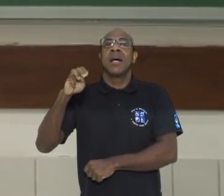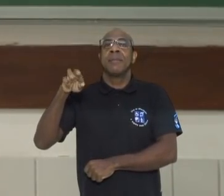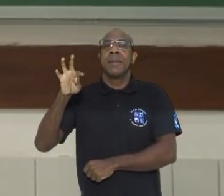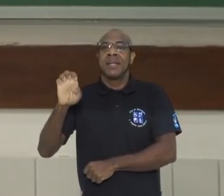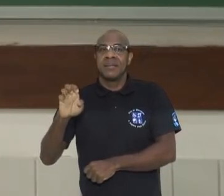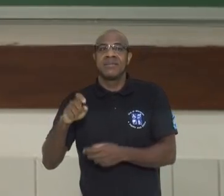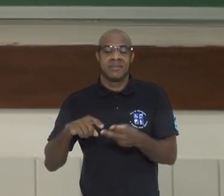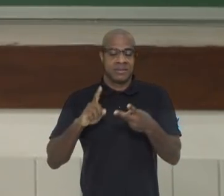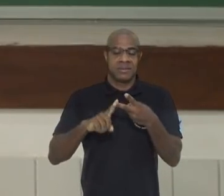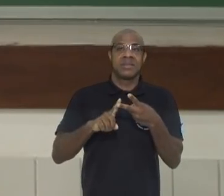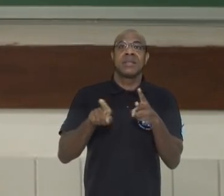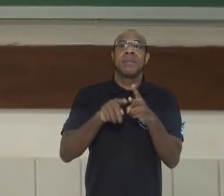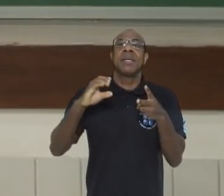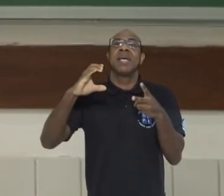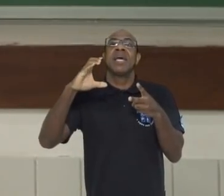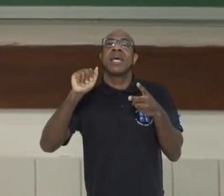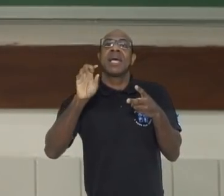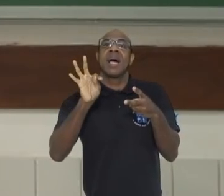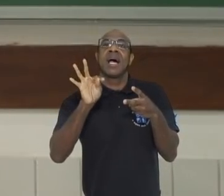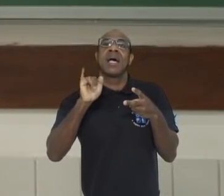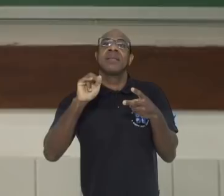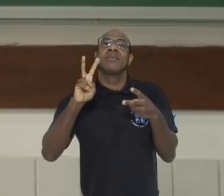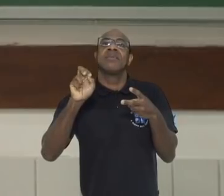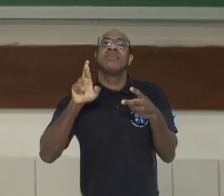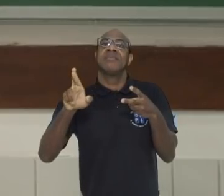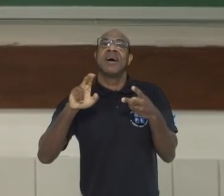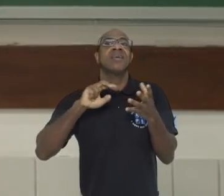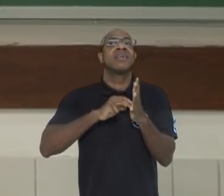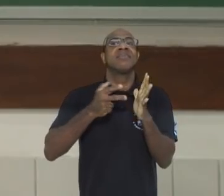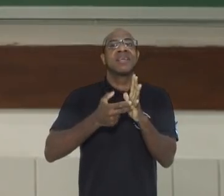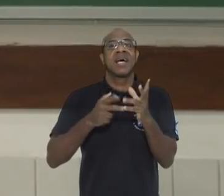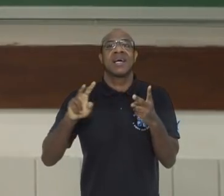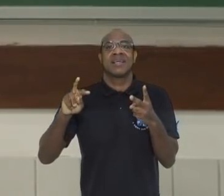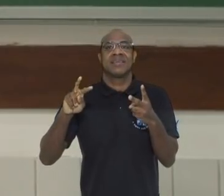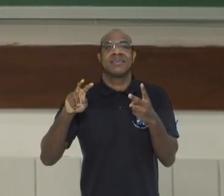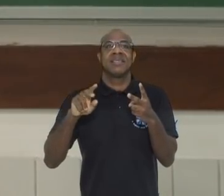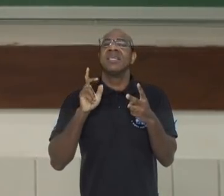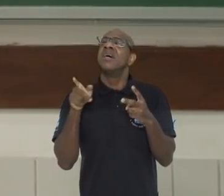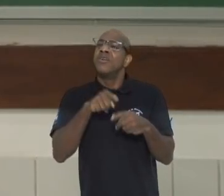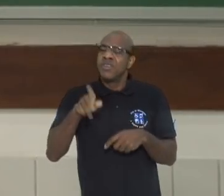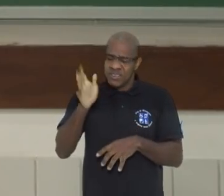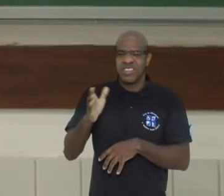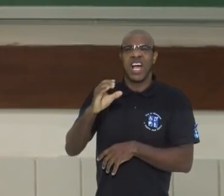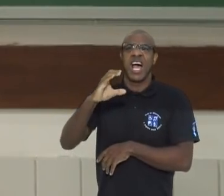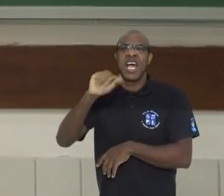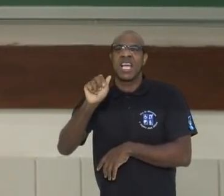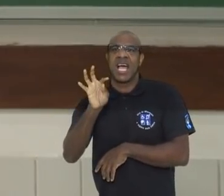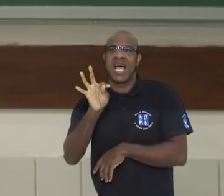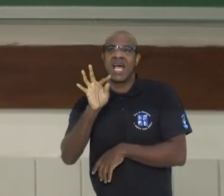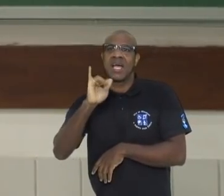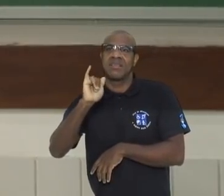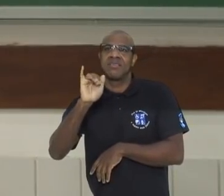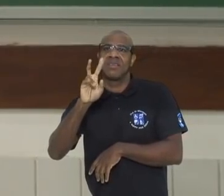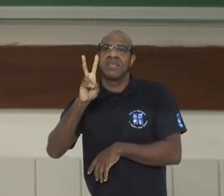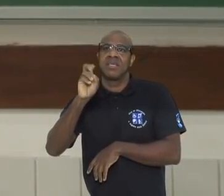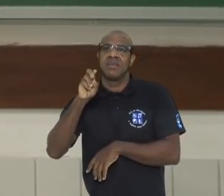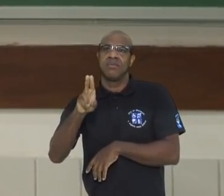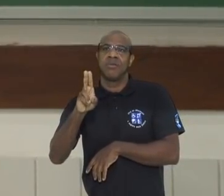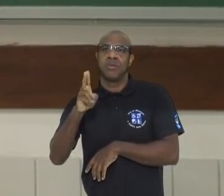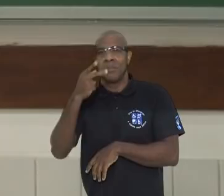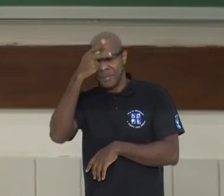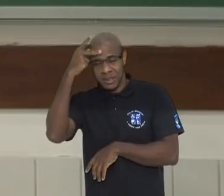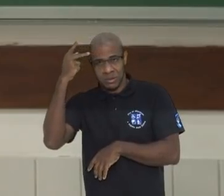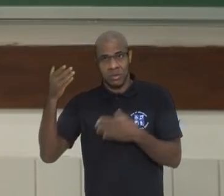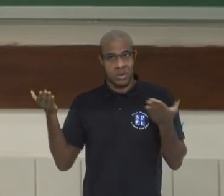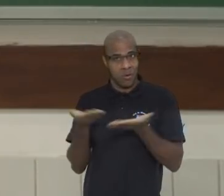de cativar. E aí, você já cativou alguém hoje? Cativar